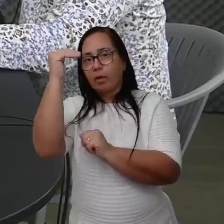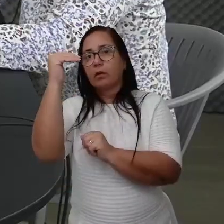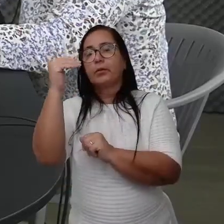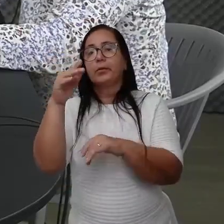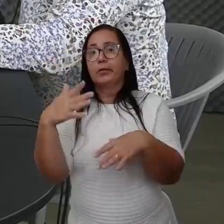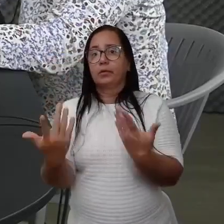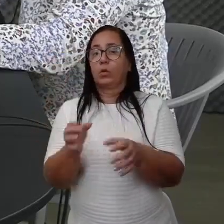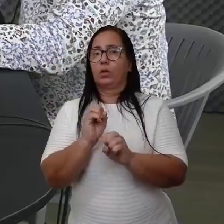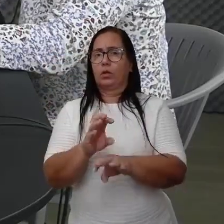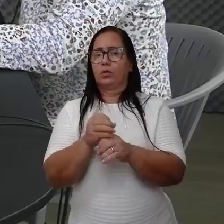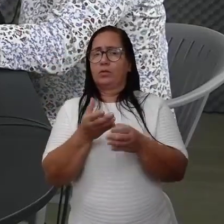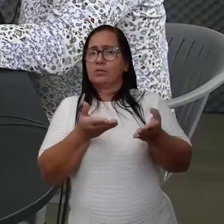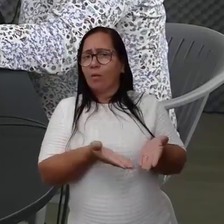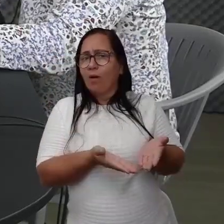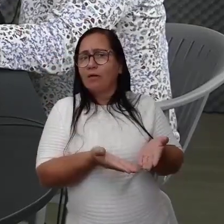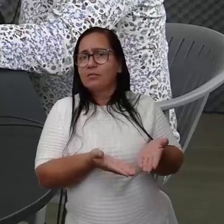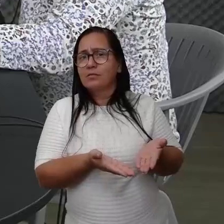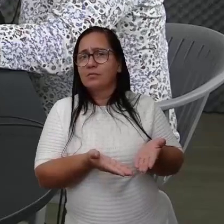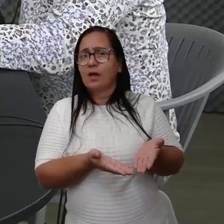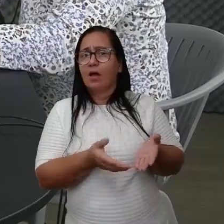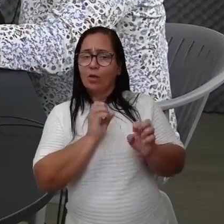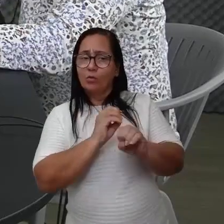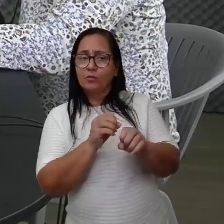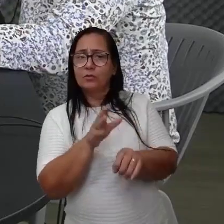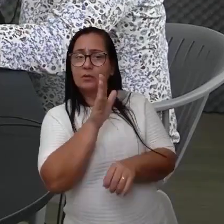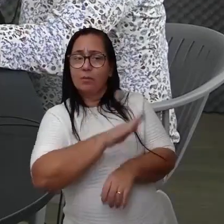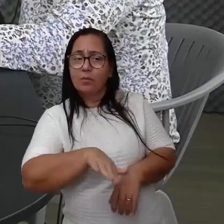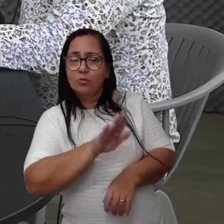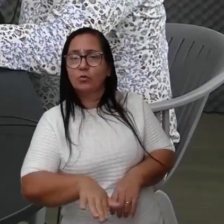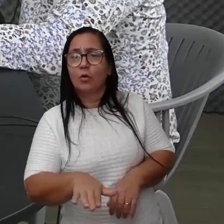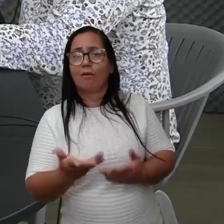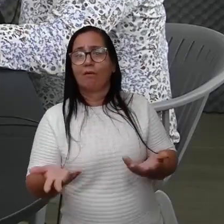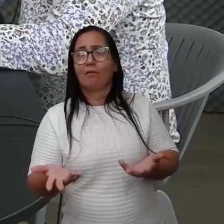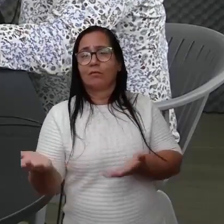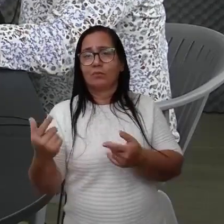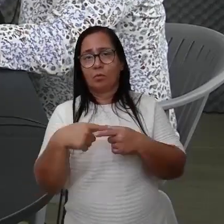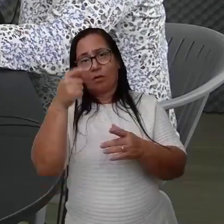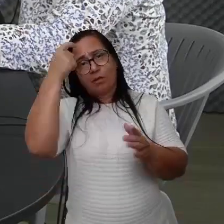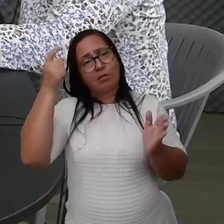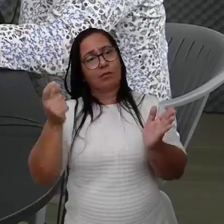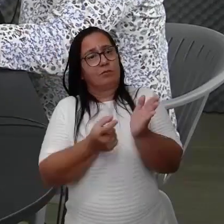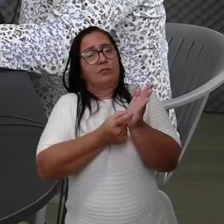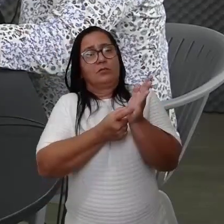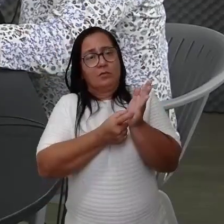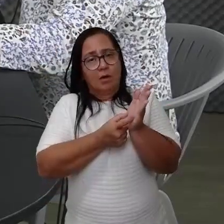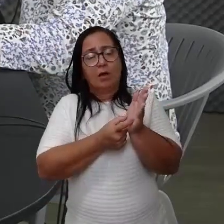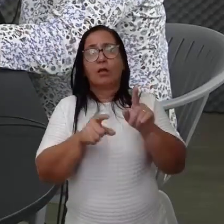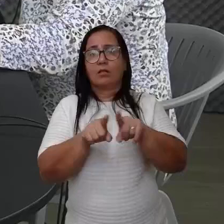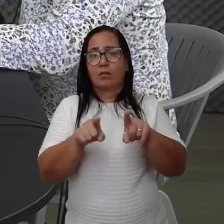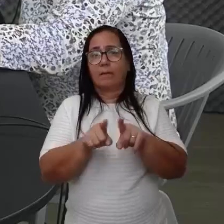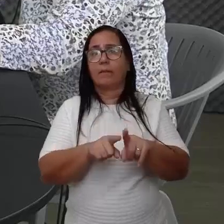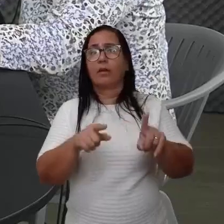que educação é essa que a gente quer dar para esses jovens, para essas crianças? Uhum. Quando a gente fala de inteligência artificial, quando a gente fala de fake news, quando a gente fala